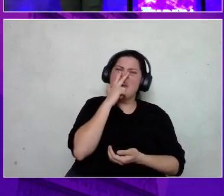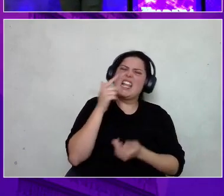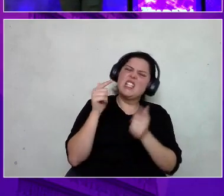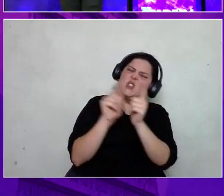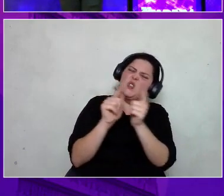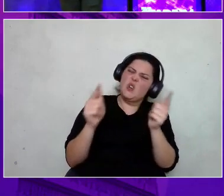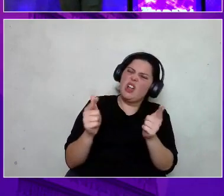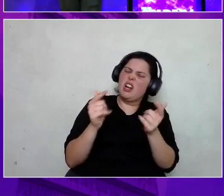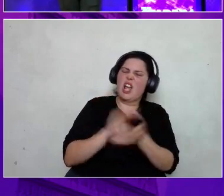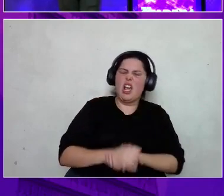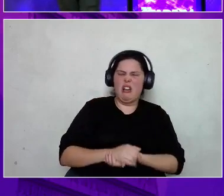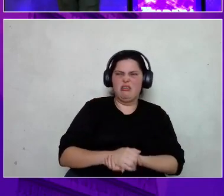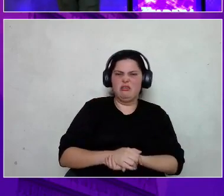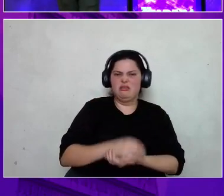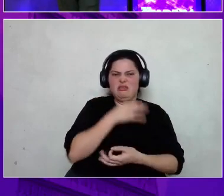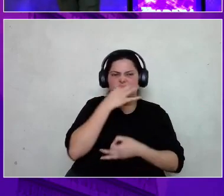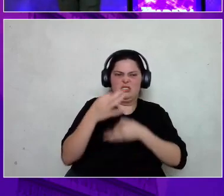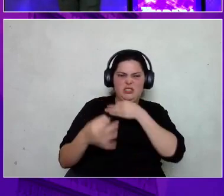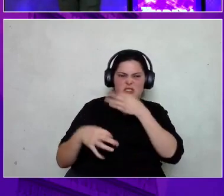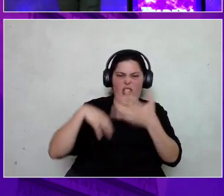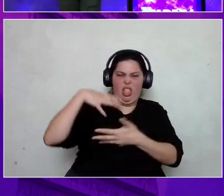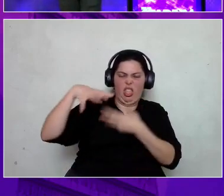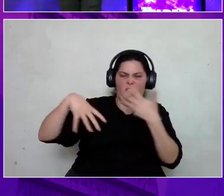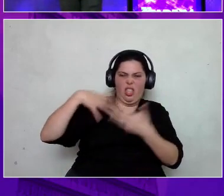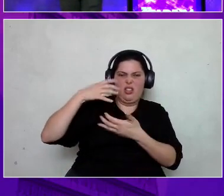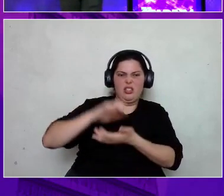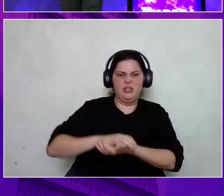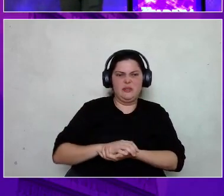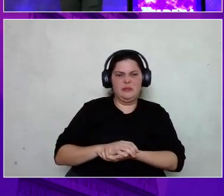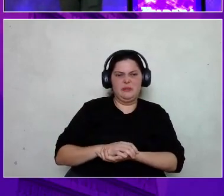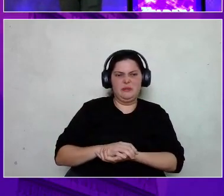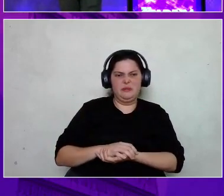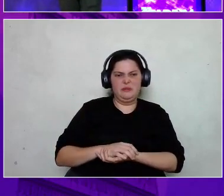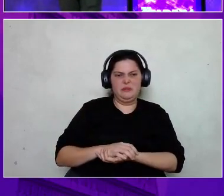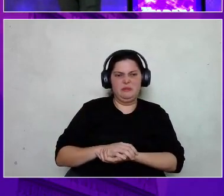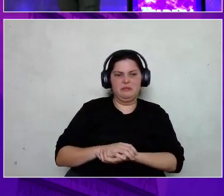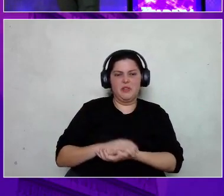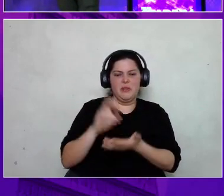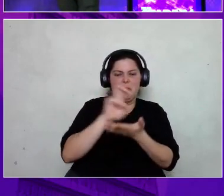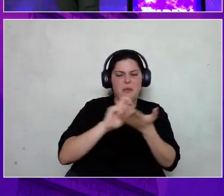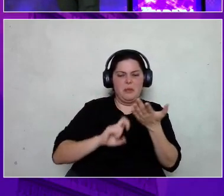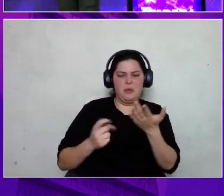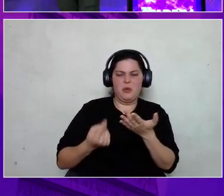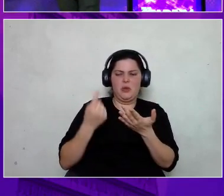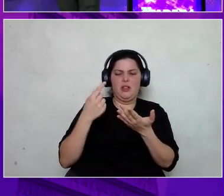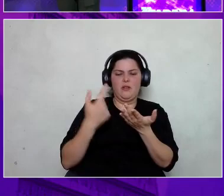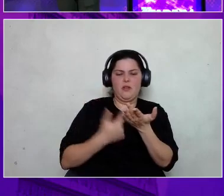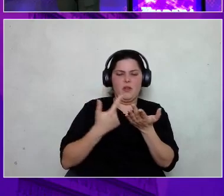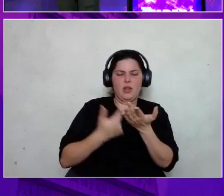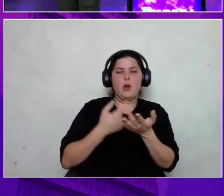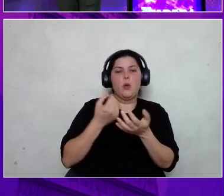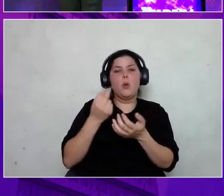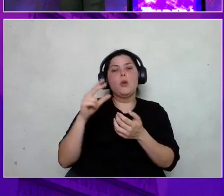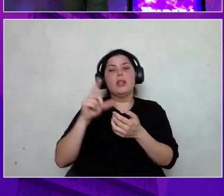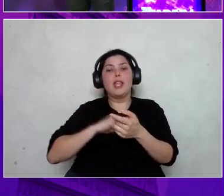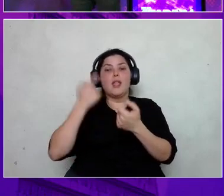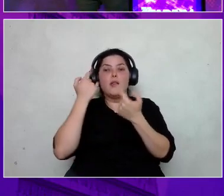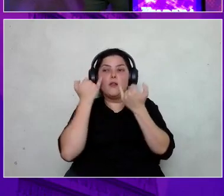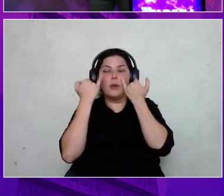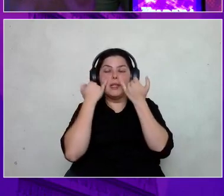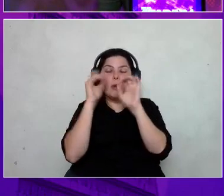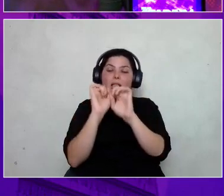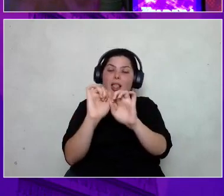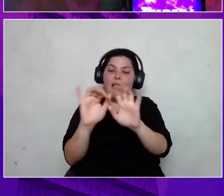coisa, né, que às vezes o cara imprime uma folha só, ou se ele tem as informações bem dispostas.